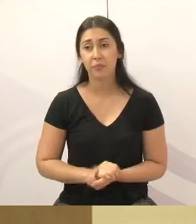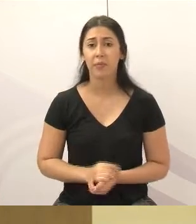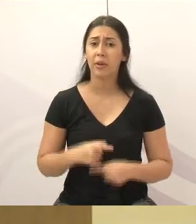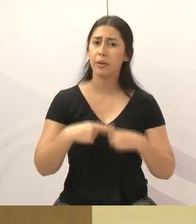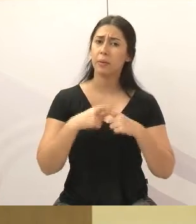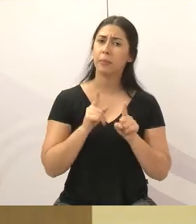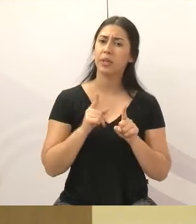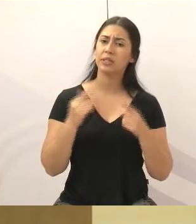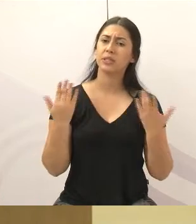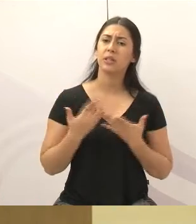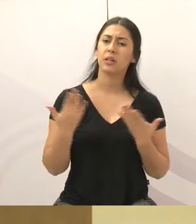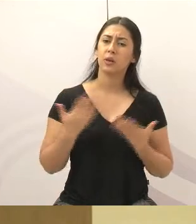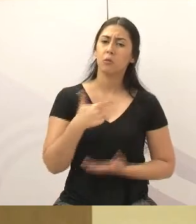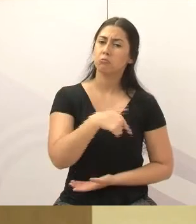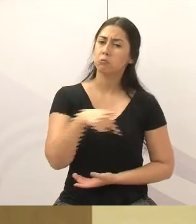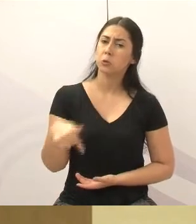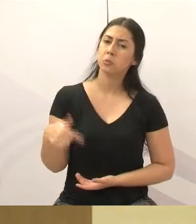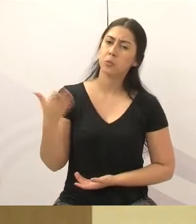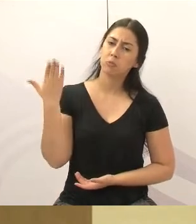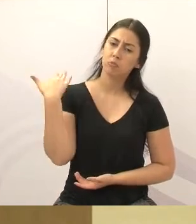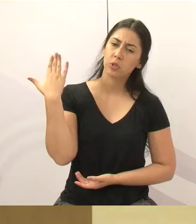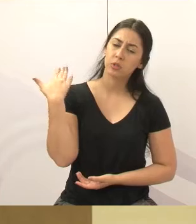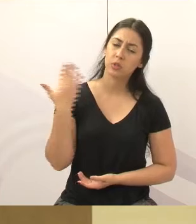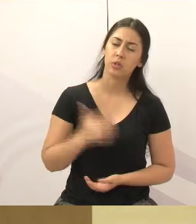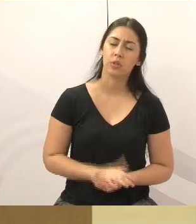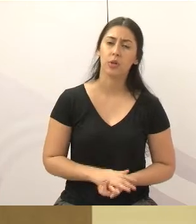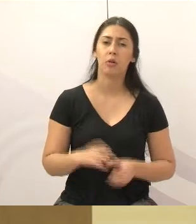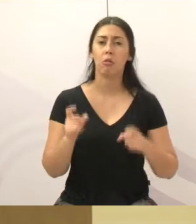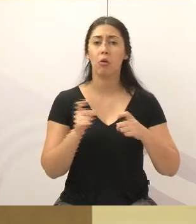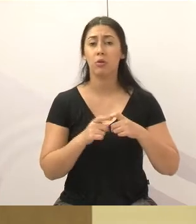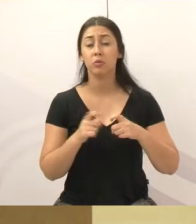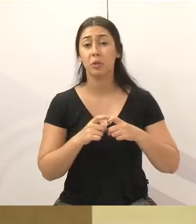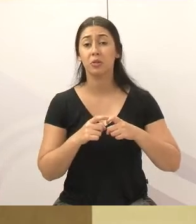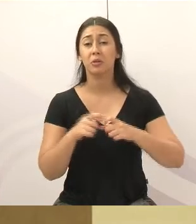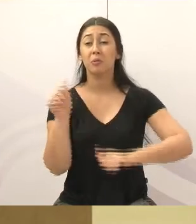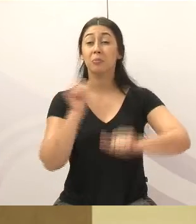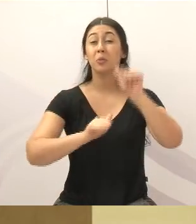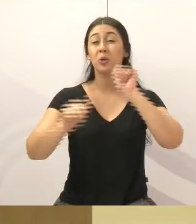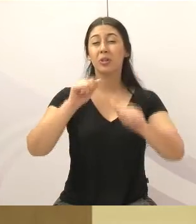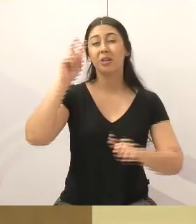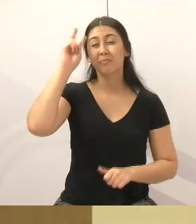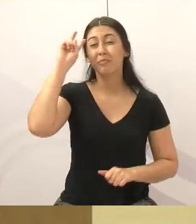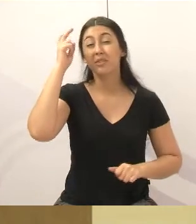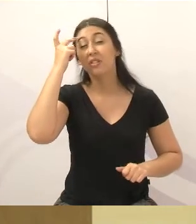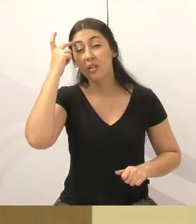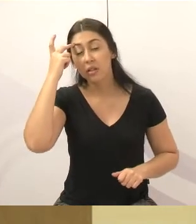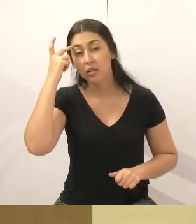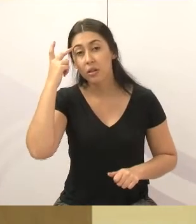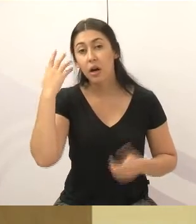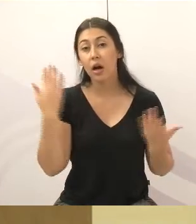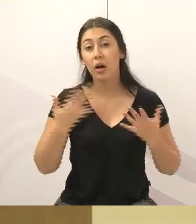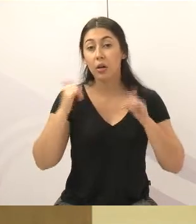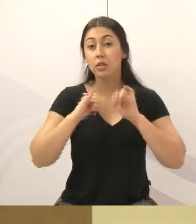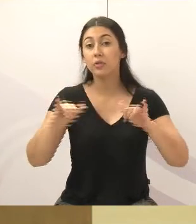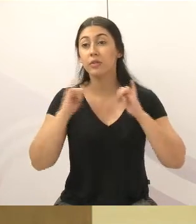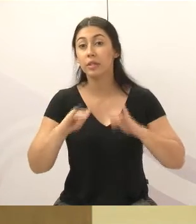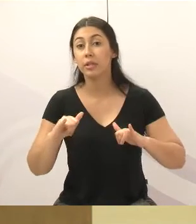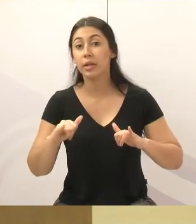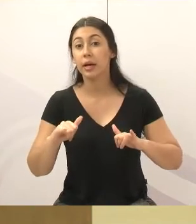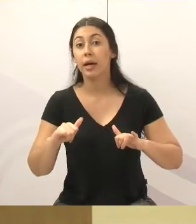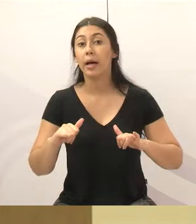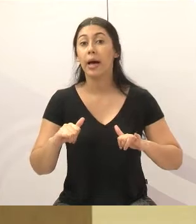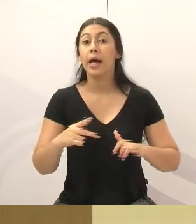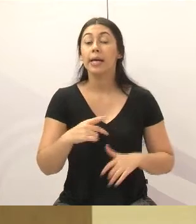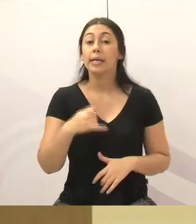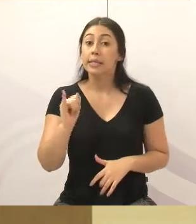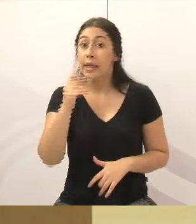agora, desde a semana passada, os médicos mudaram a opinião, dizendo que a máscara também deva